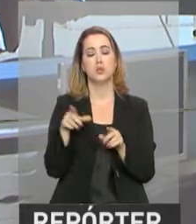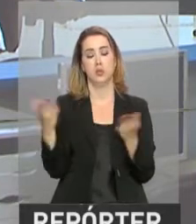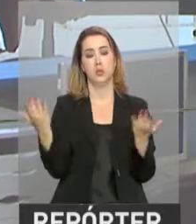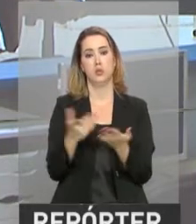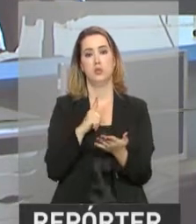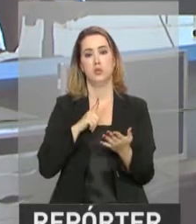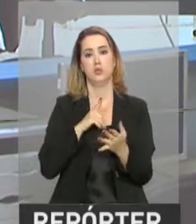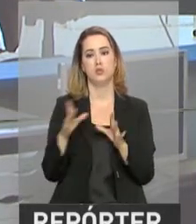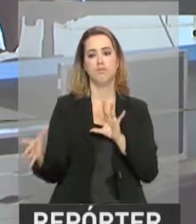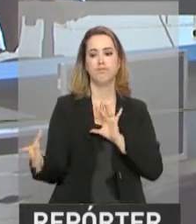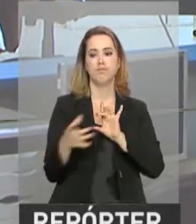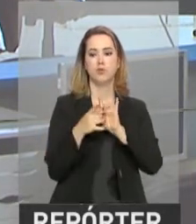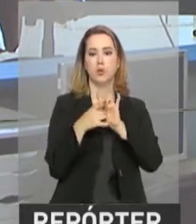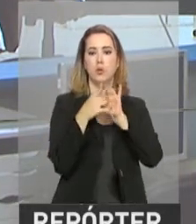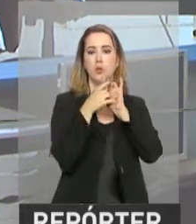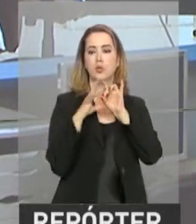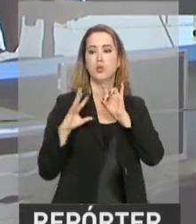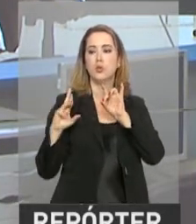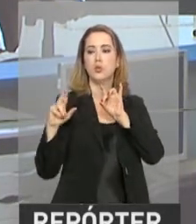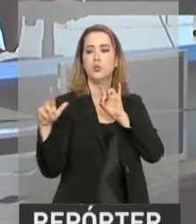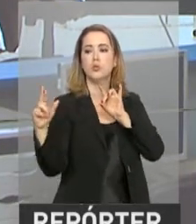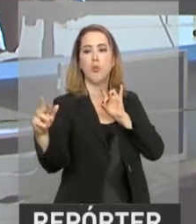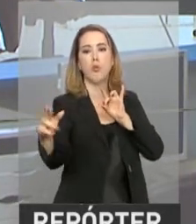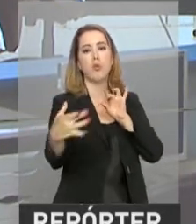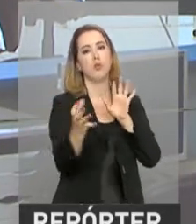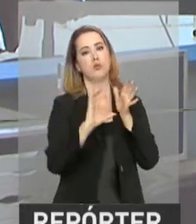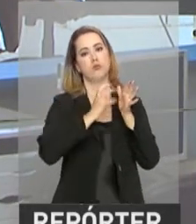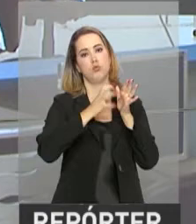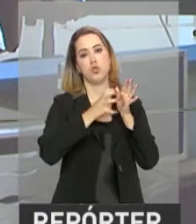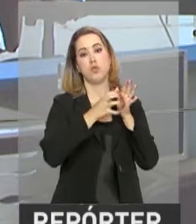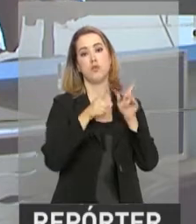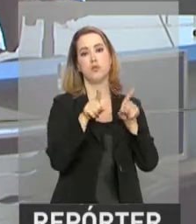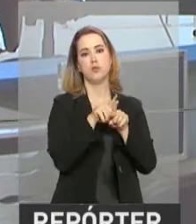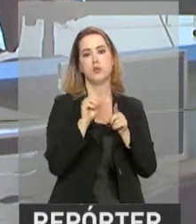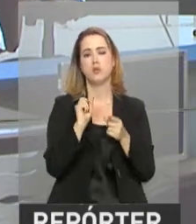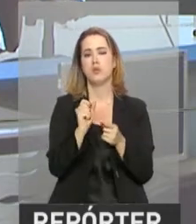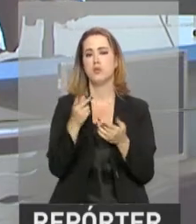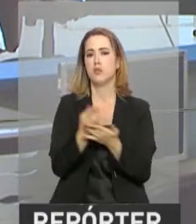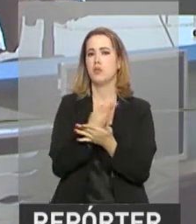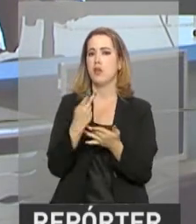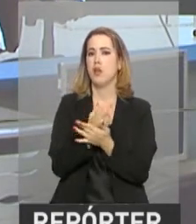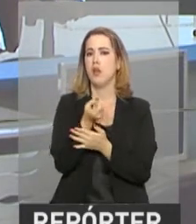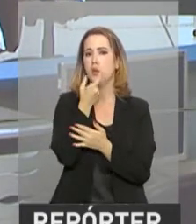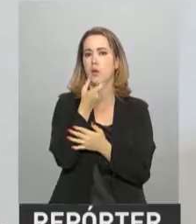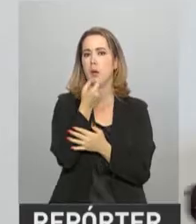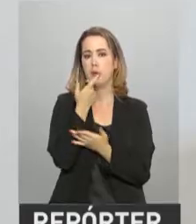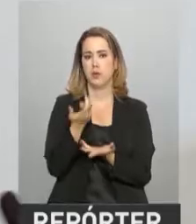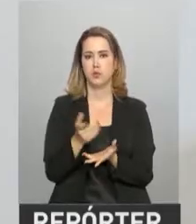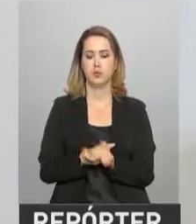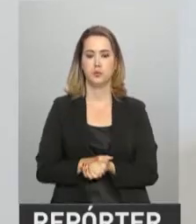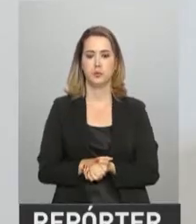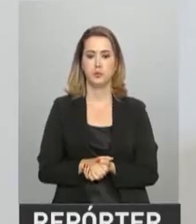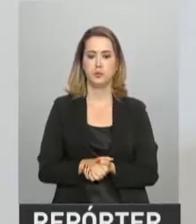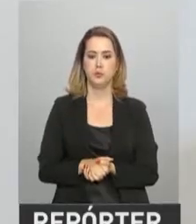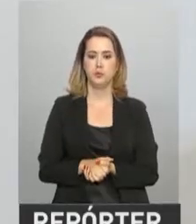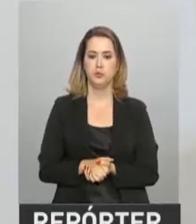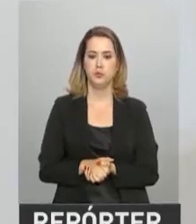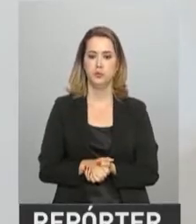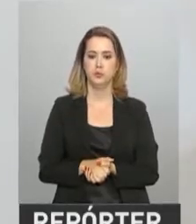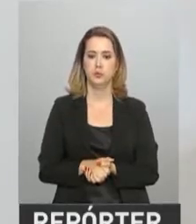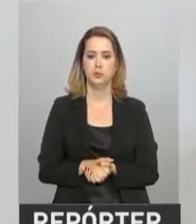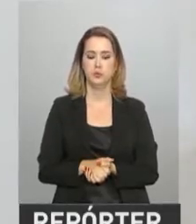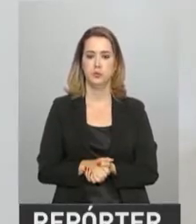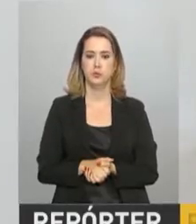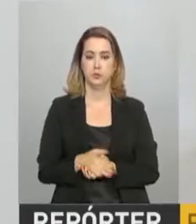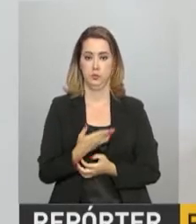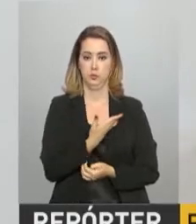um cruzamento de dados para apurar irregularidades no fornecimento de remédios para doenças raras. Está sendo feita